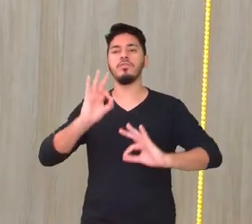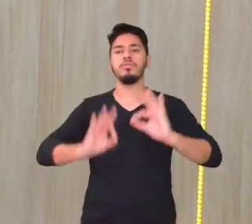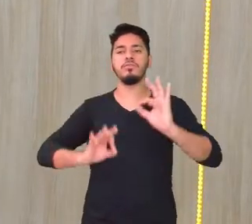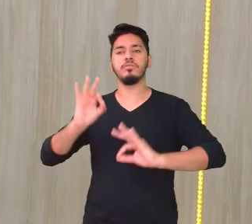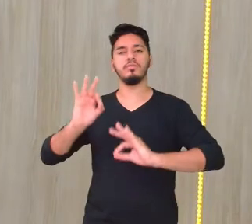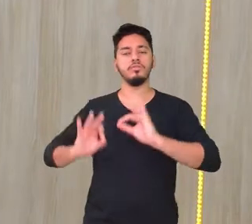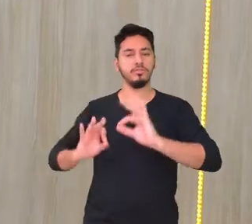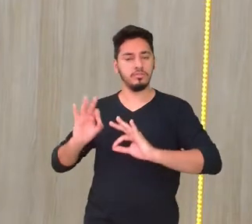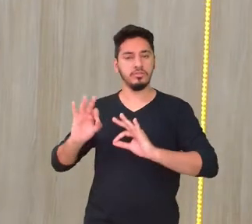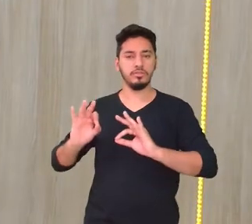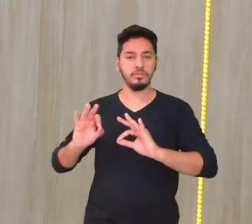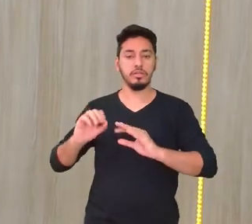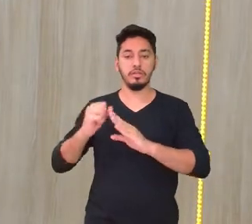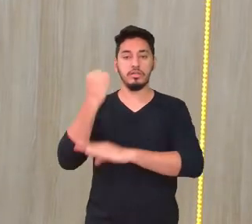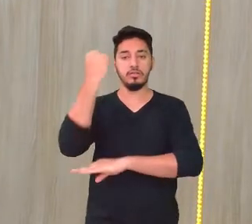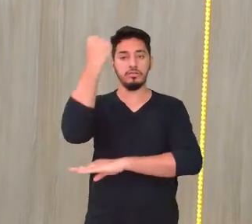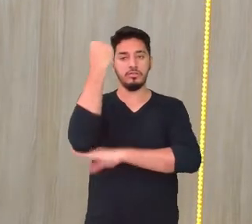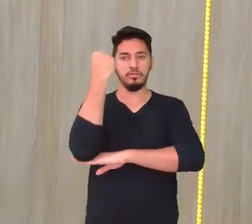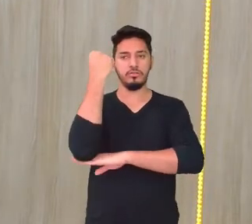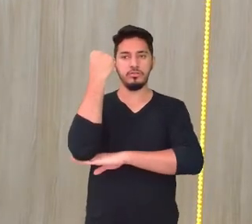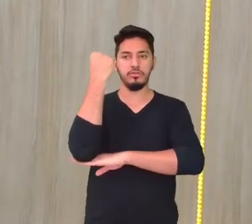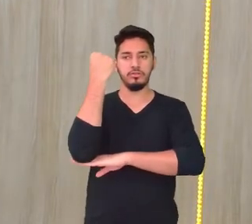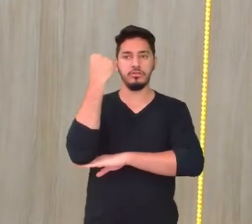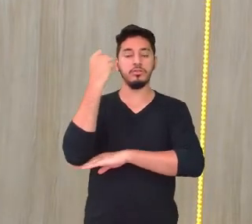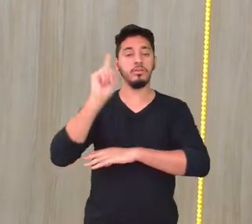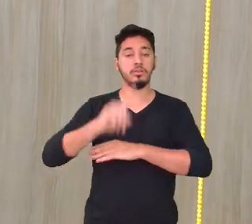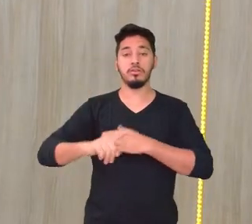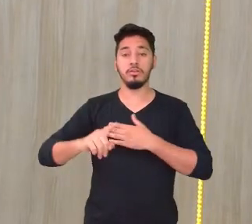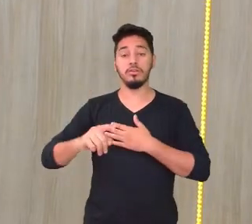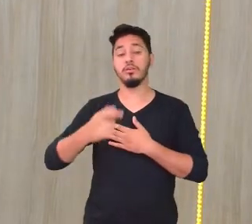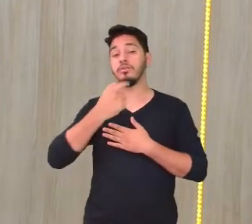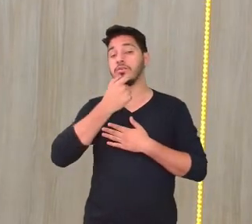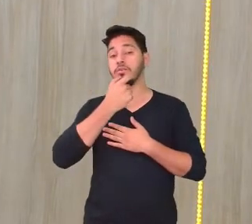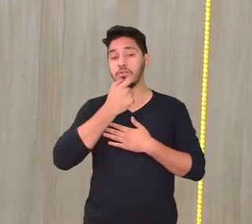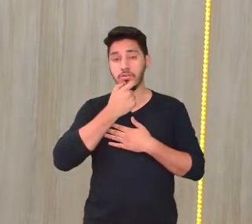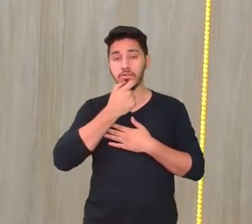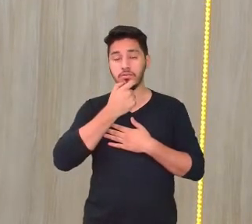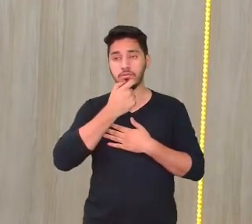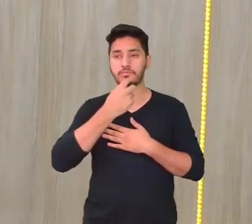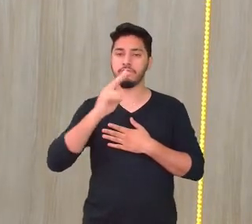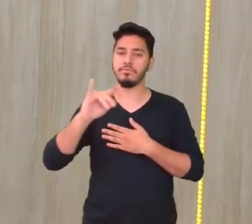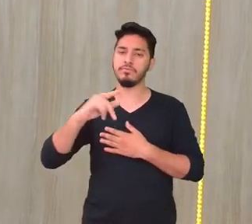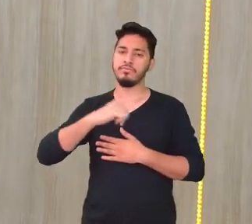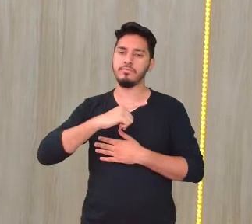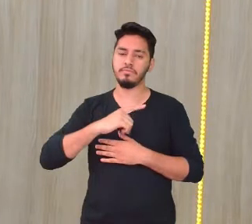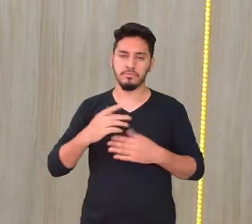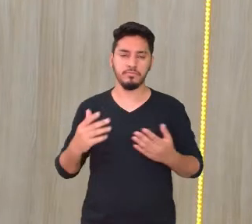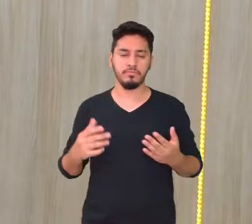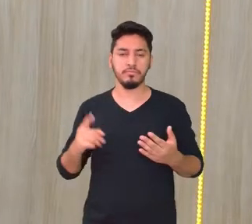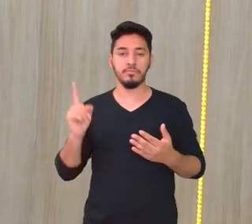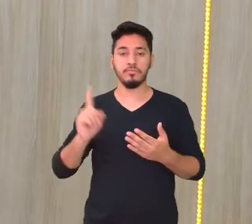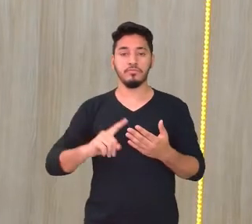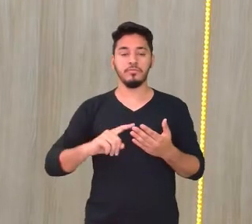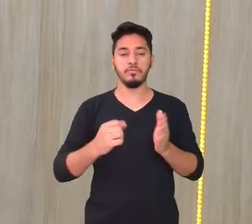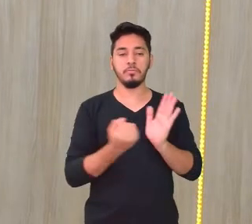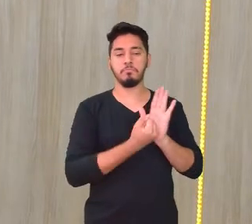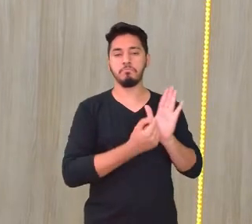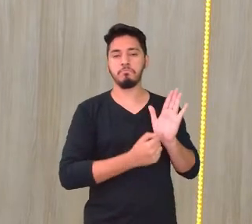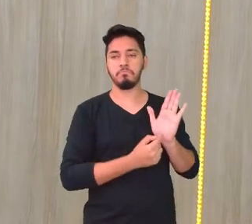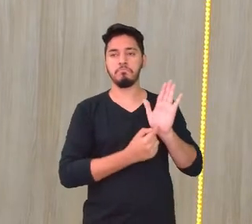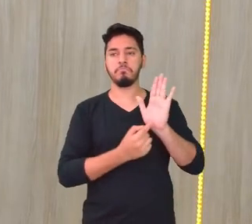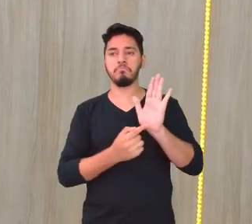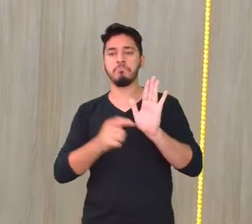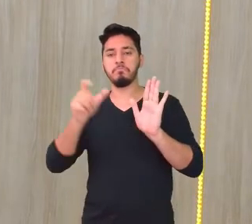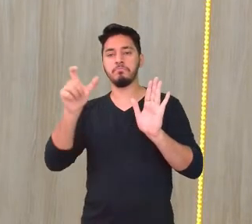organizar a resistência vai ser a Inglaterra. E aí a gente vai ter, né, um destaque aí para a figura, né,